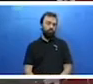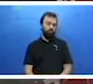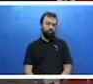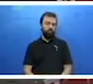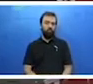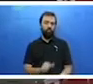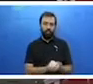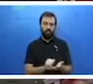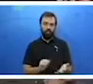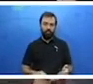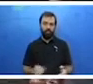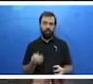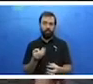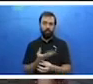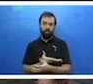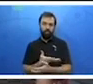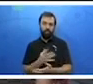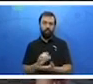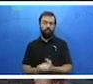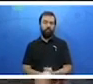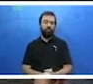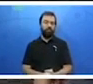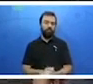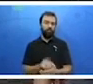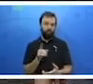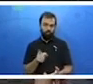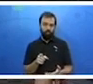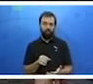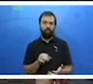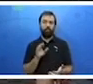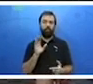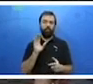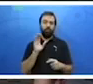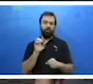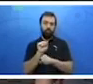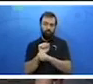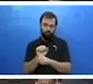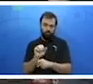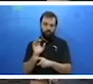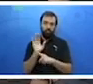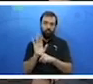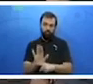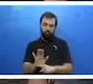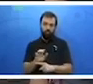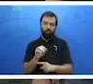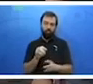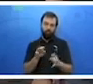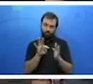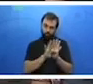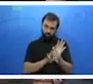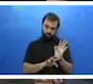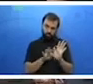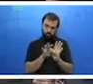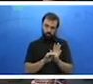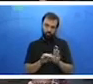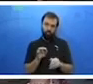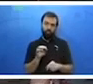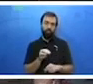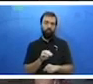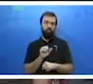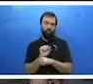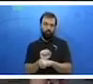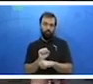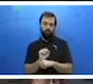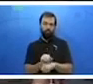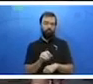Essa atividade é só vocês agora. Pausem o vídeo ou peguem o PDF que o professor vai